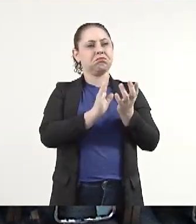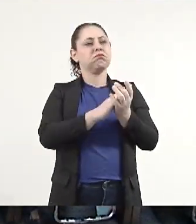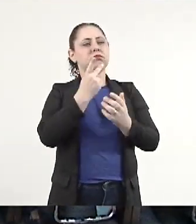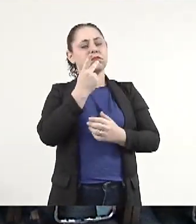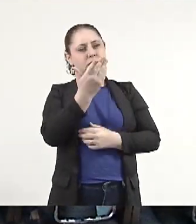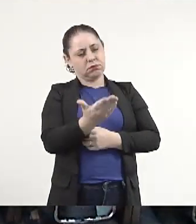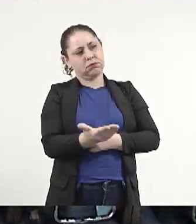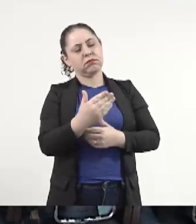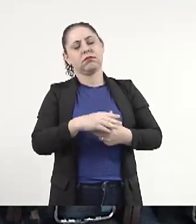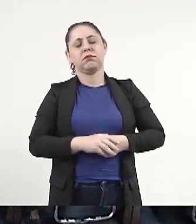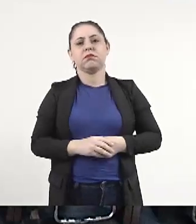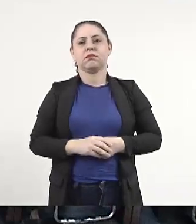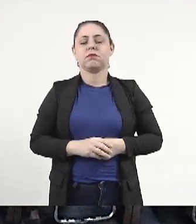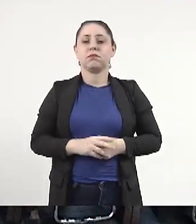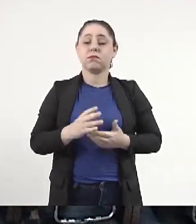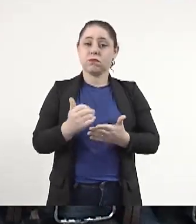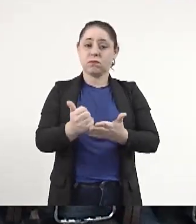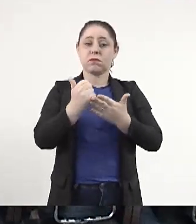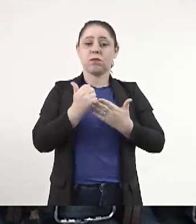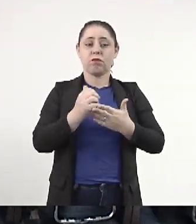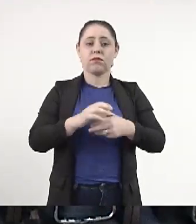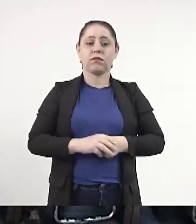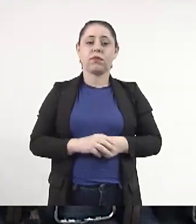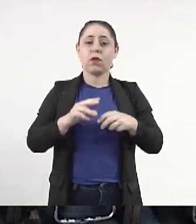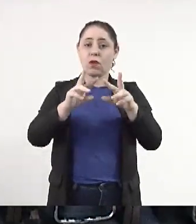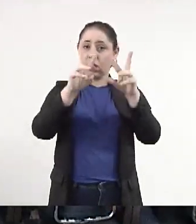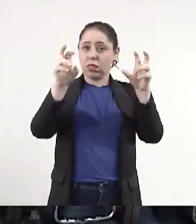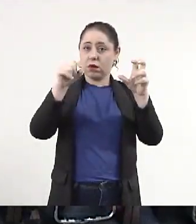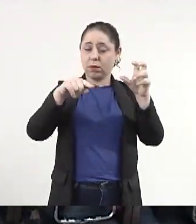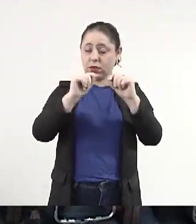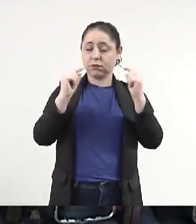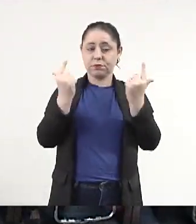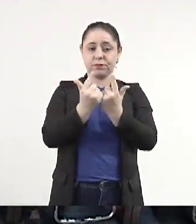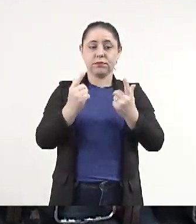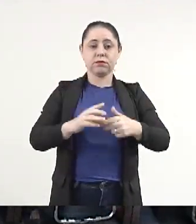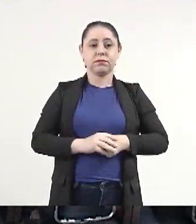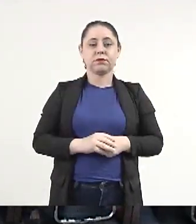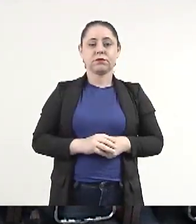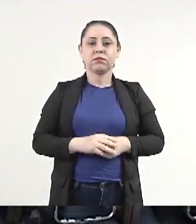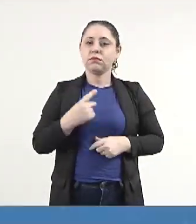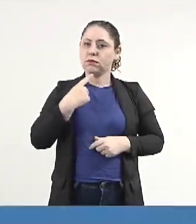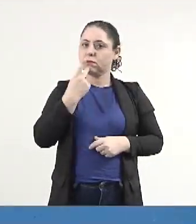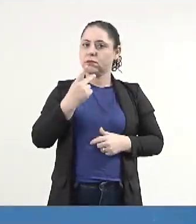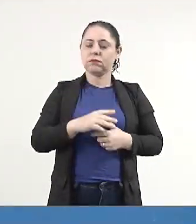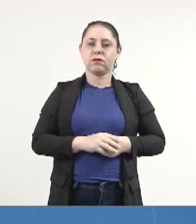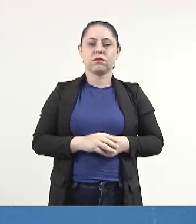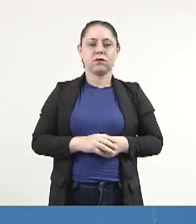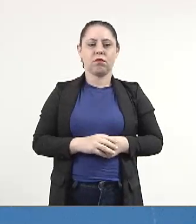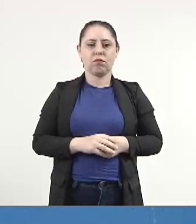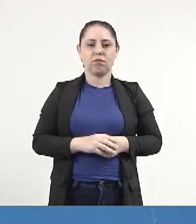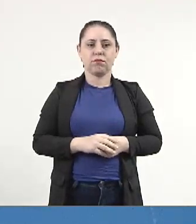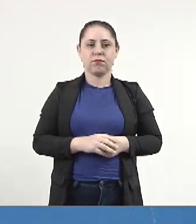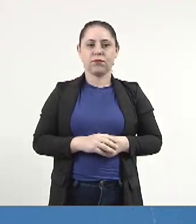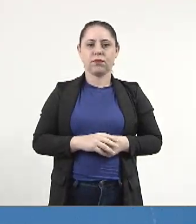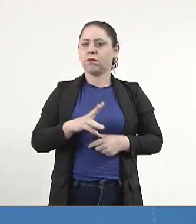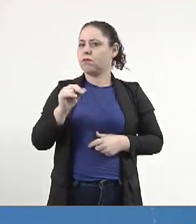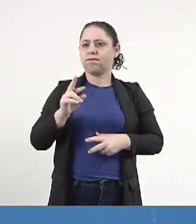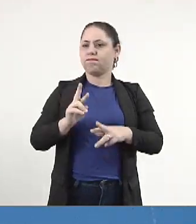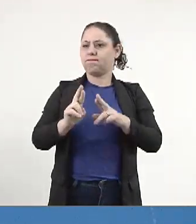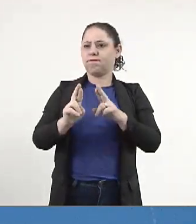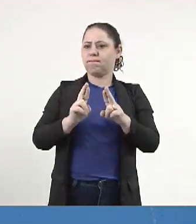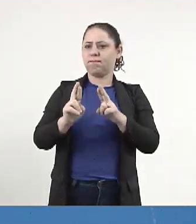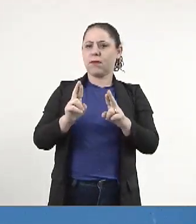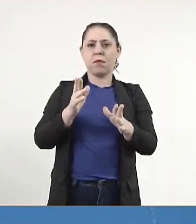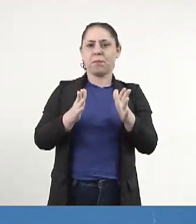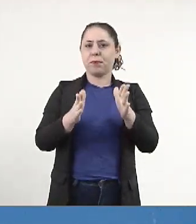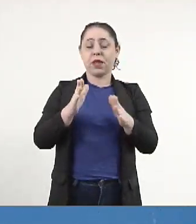parabenizar pela fala, por trazer esse tema aqui na Assembleia e dizer que isso não está relacionado